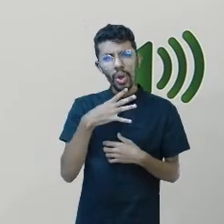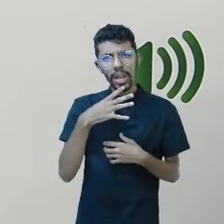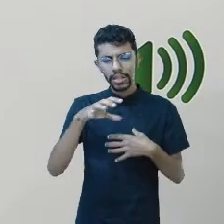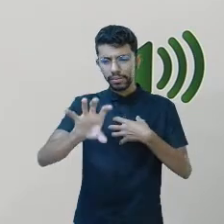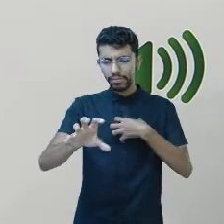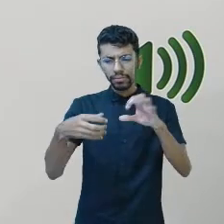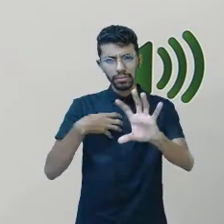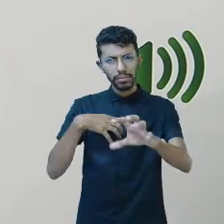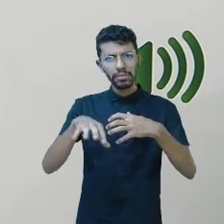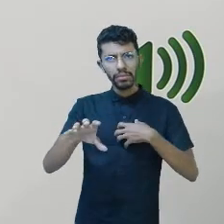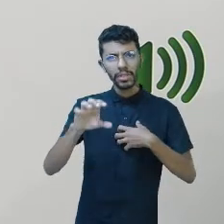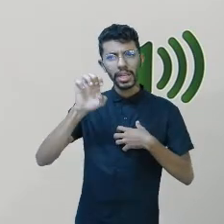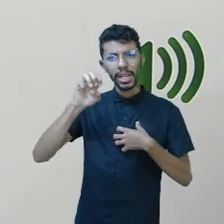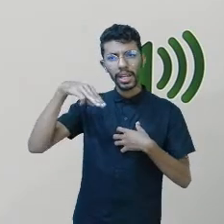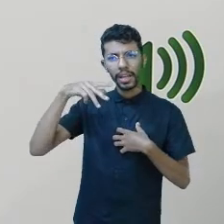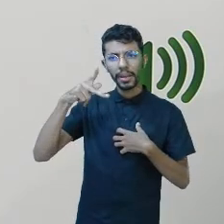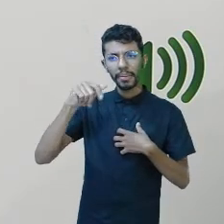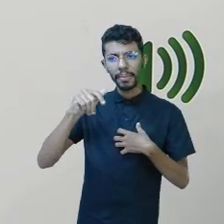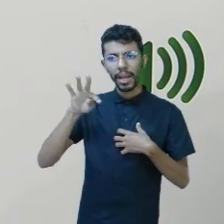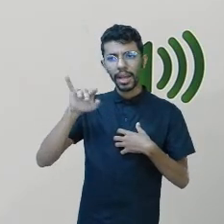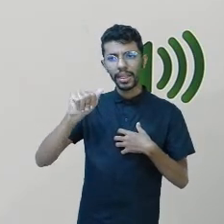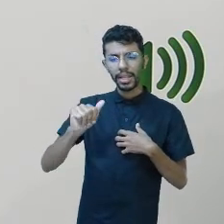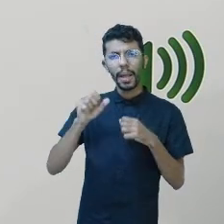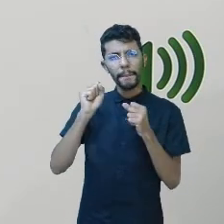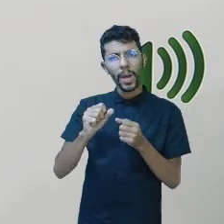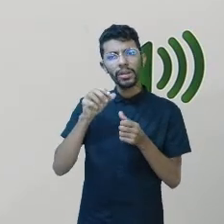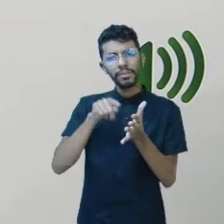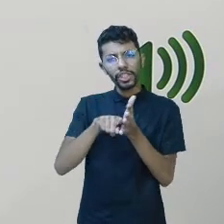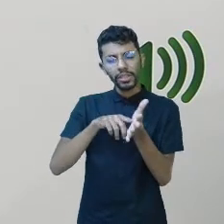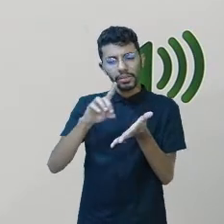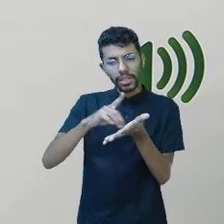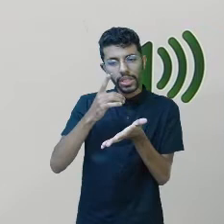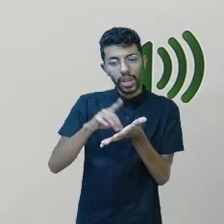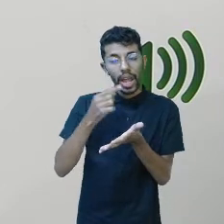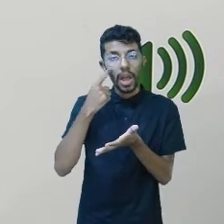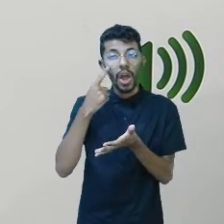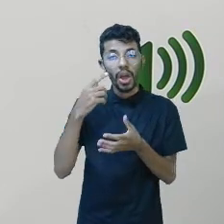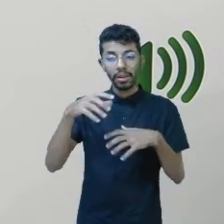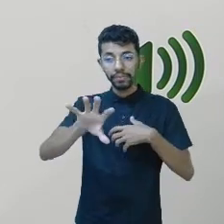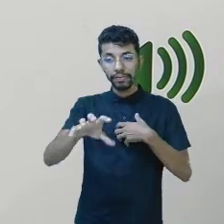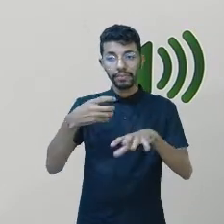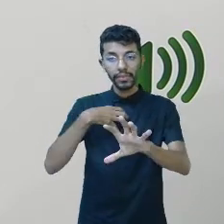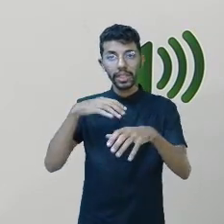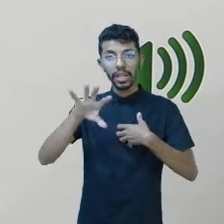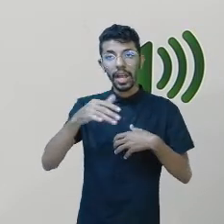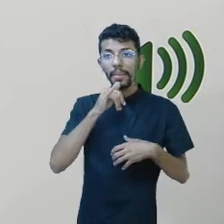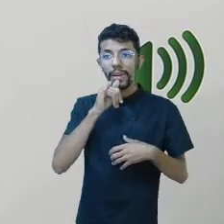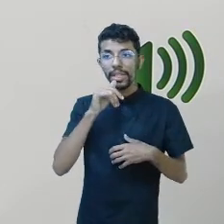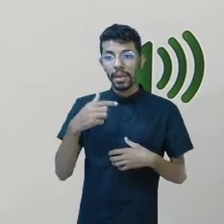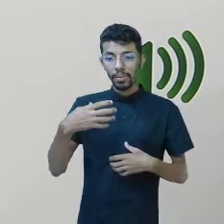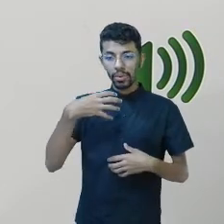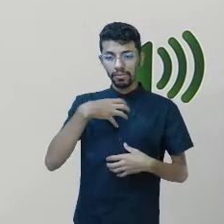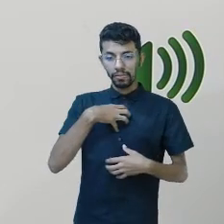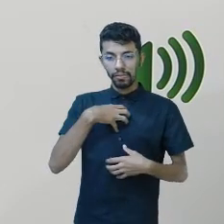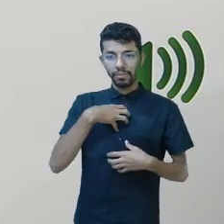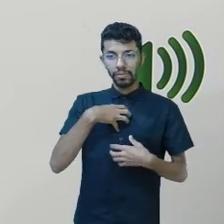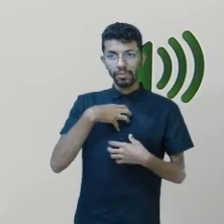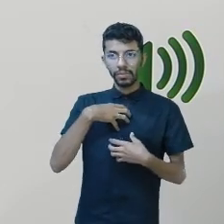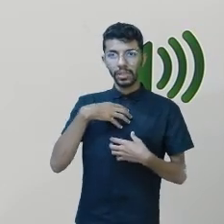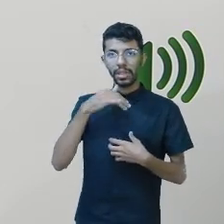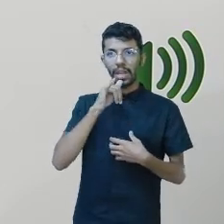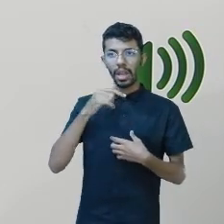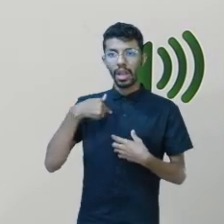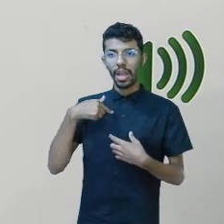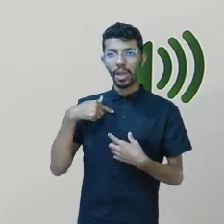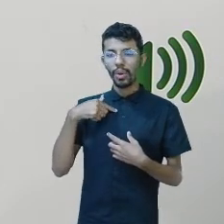significa essa palavra empatia. Eu vou te adiantar. Empatia é quando a gente se coloca no lugar do outro. Se aquilo que eu estou